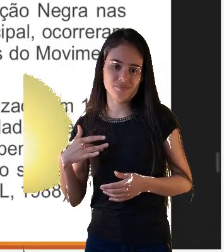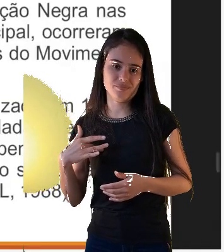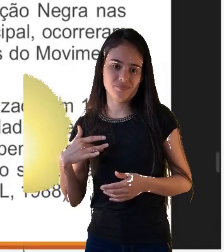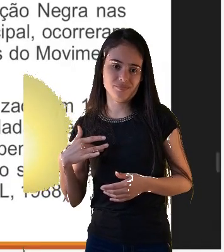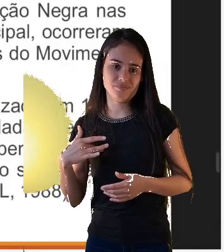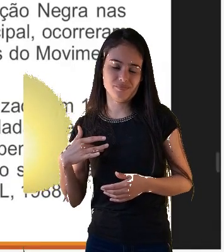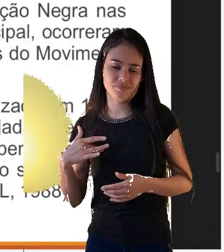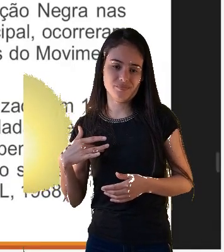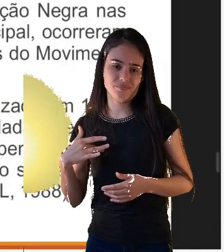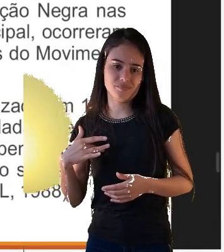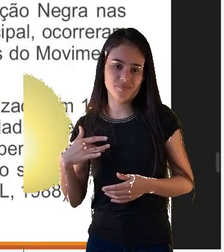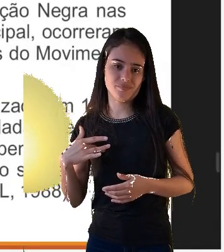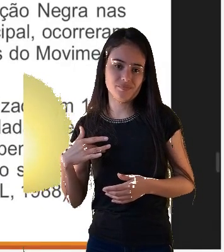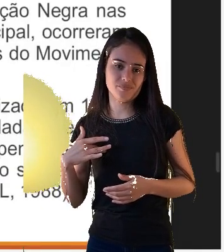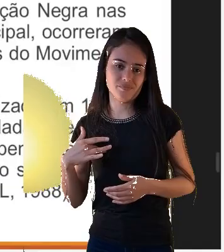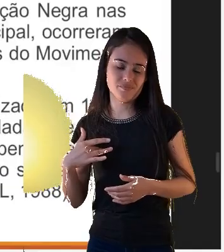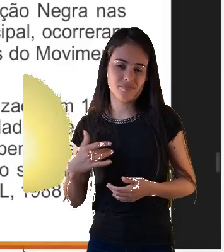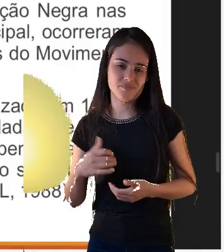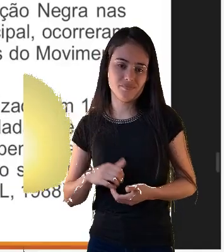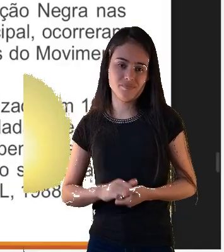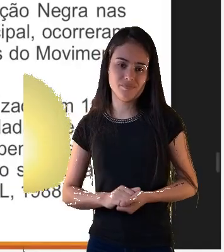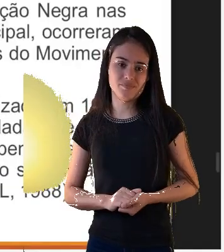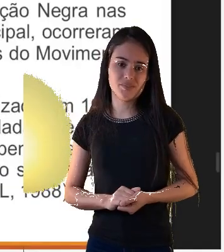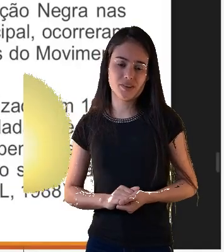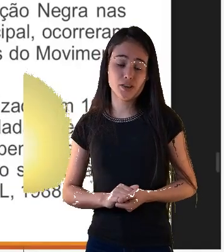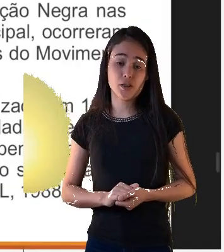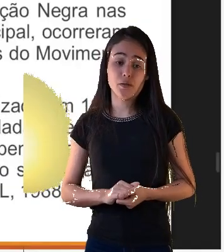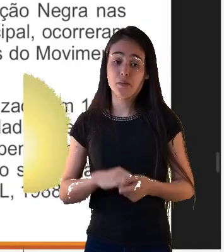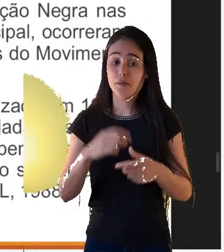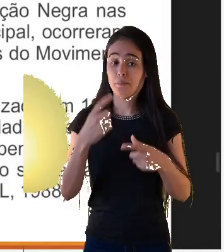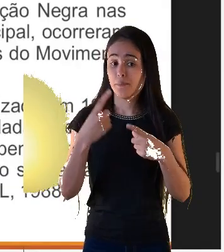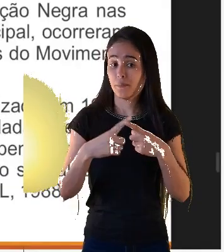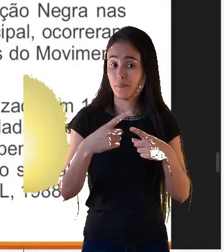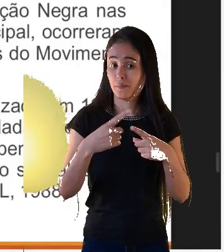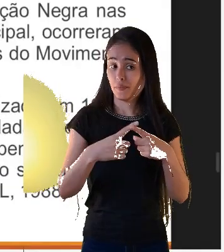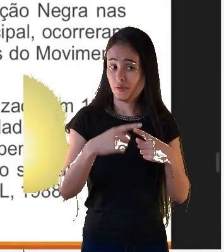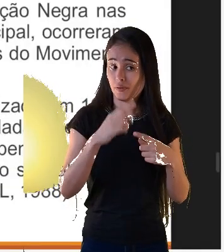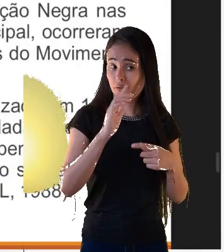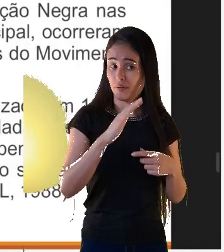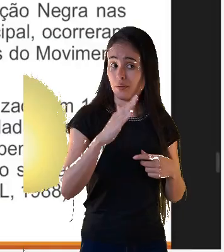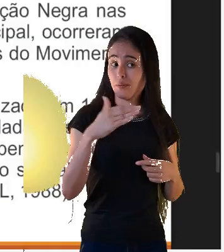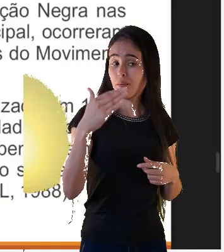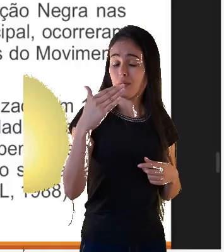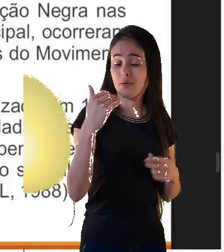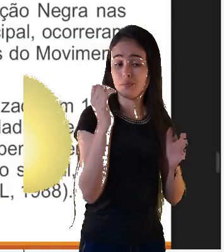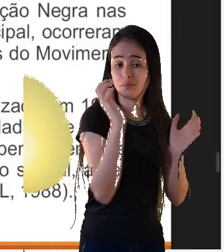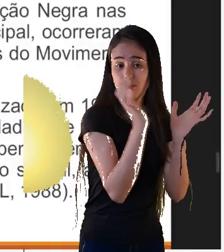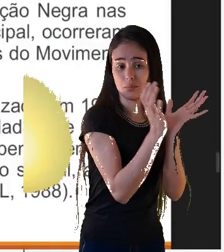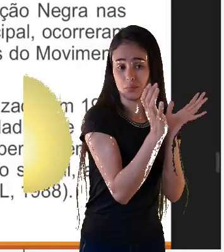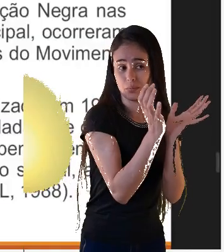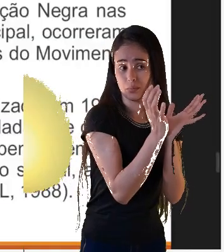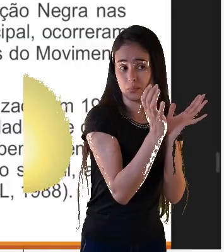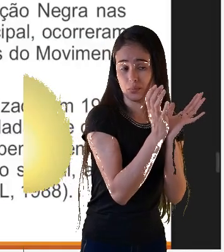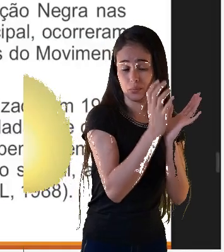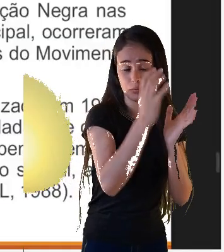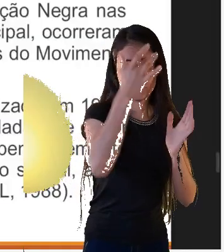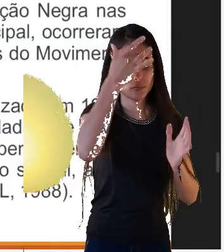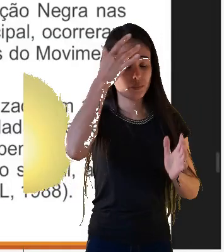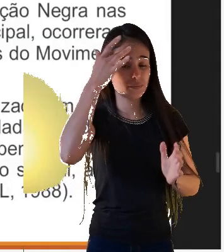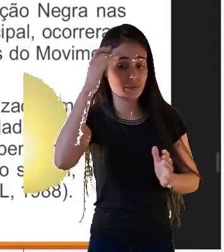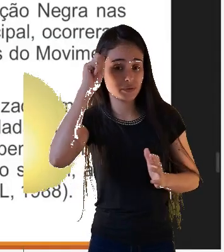está falando de saúde só para a população negra, está falando de saúde para todo mundo, né? A mesma forma, como